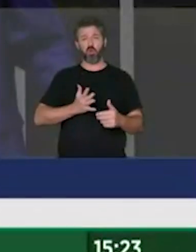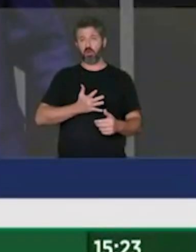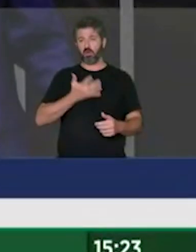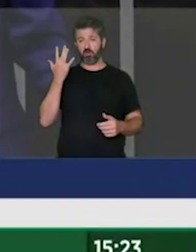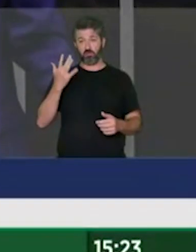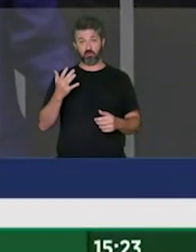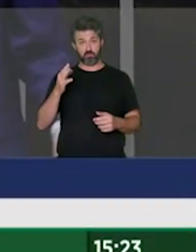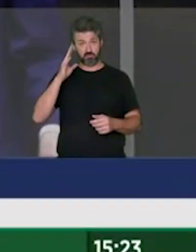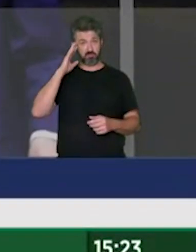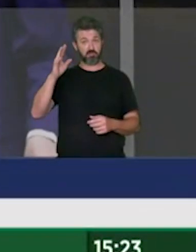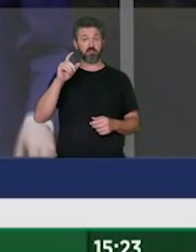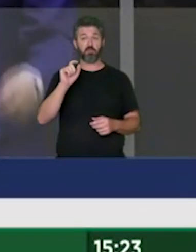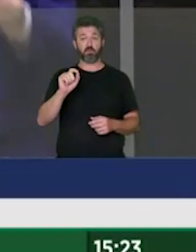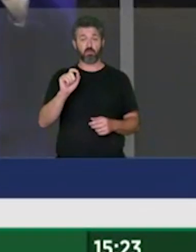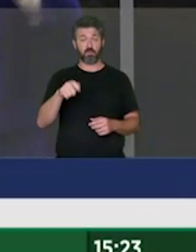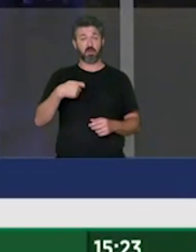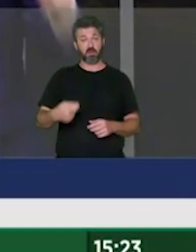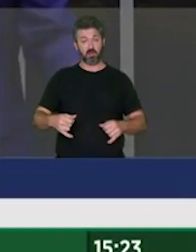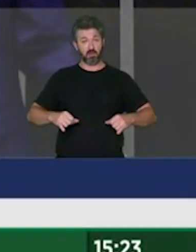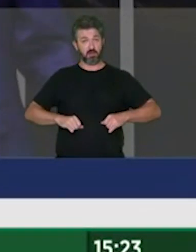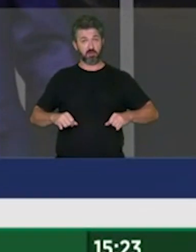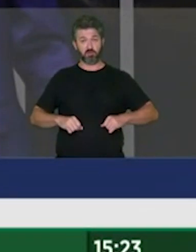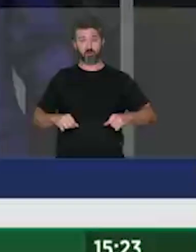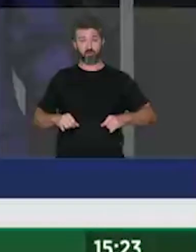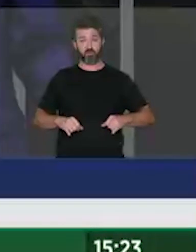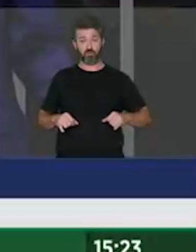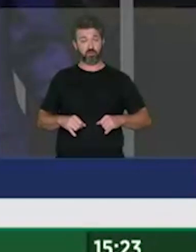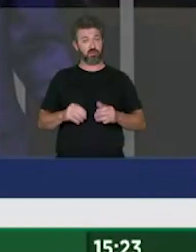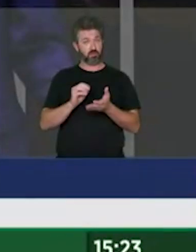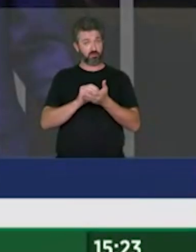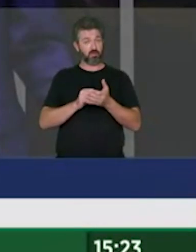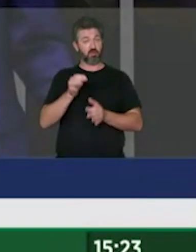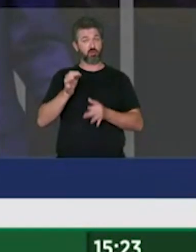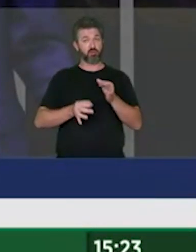mais para quem está sofrendo eventual injustiça.